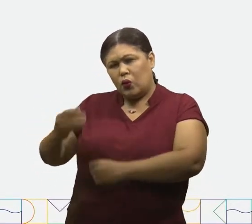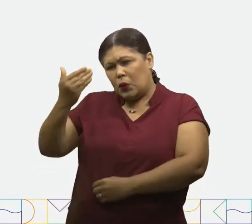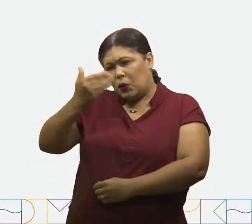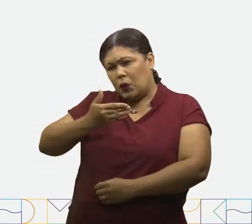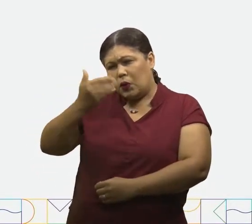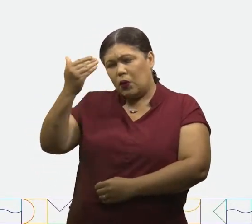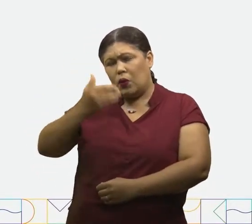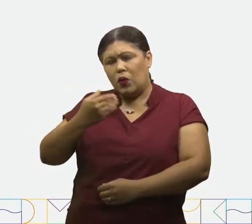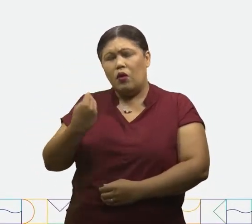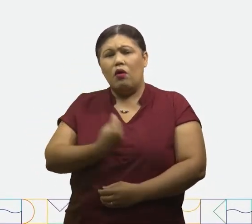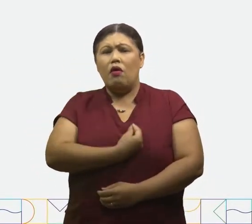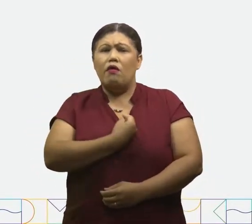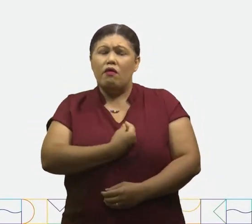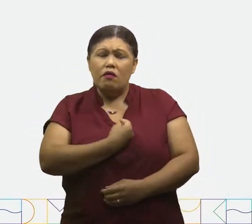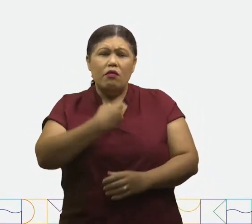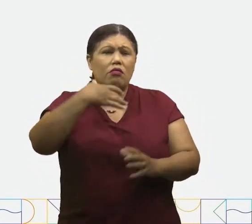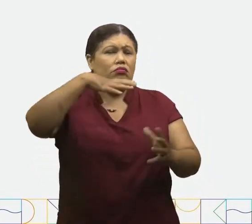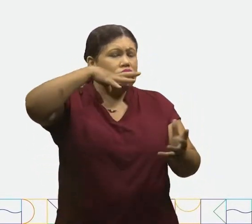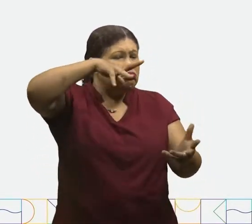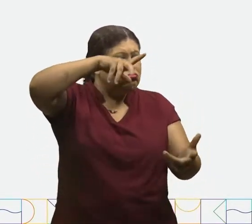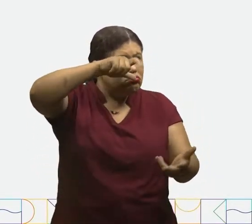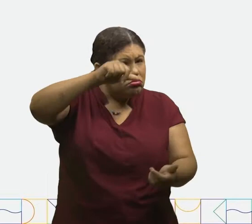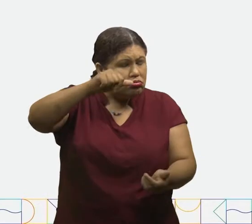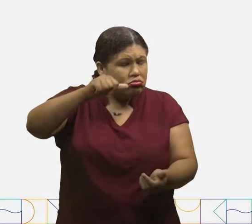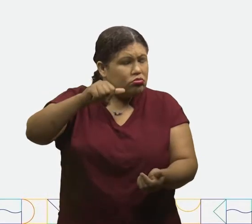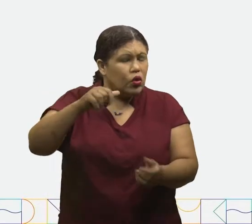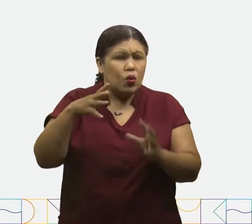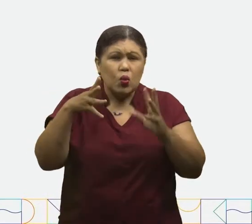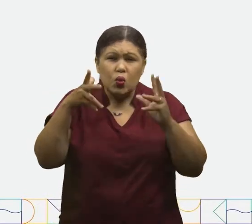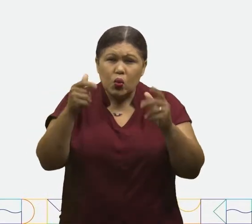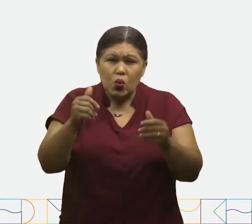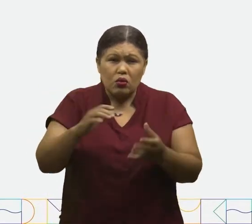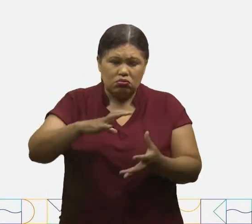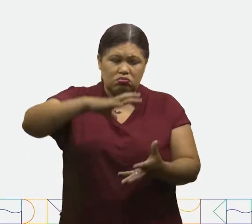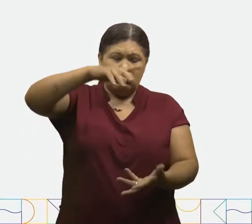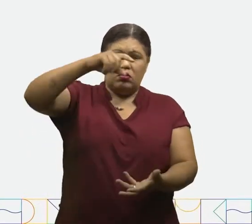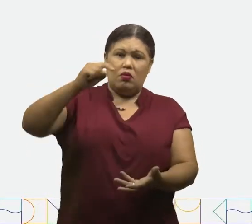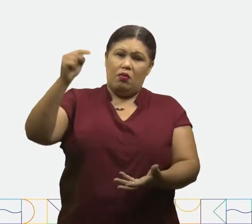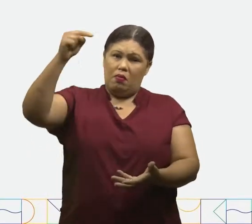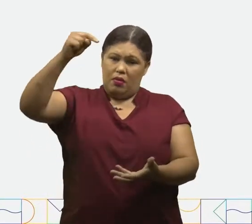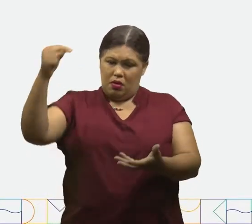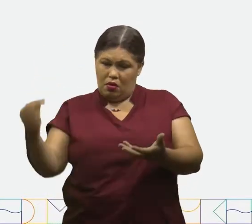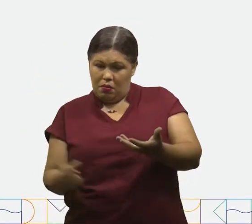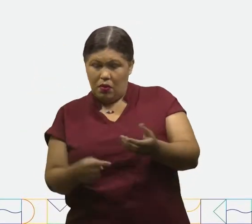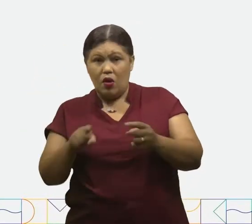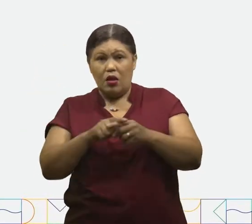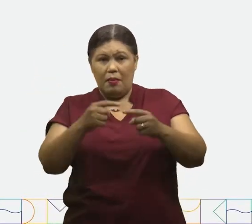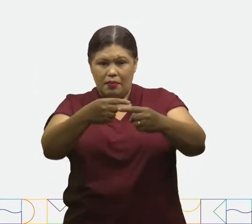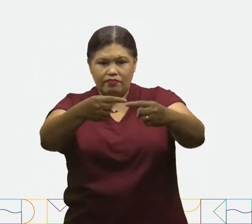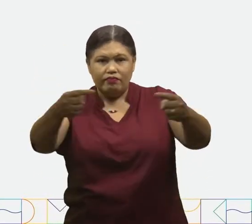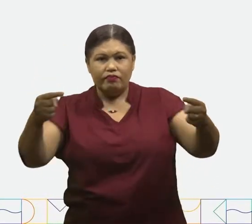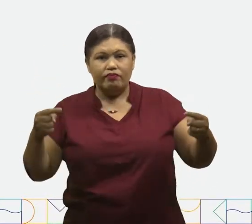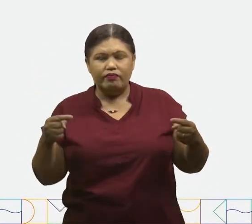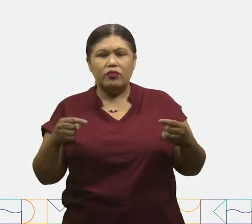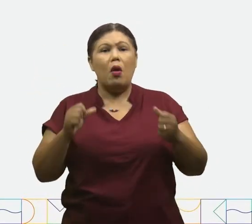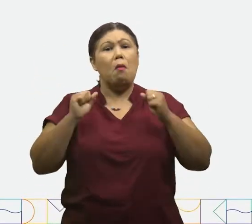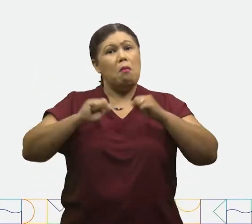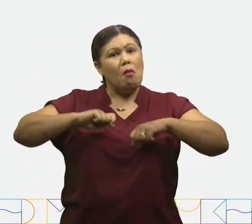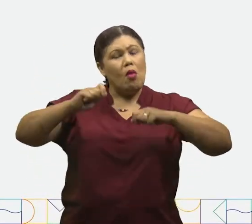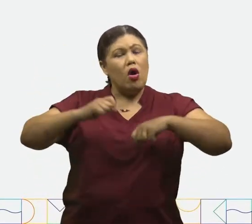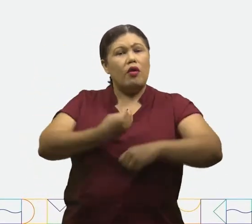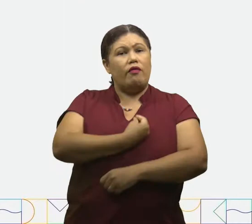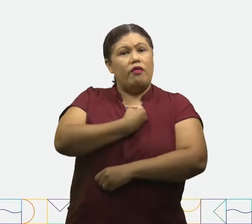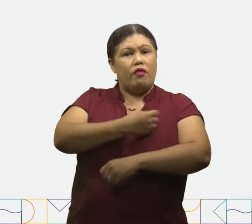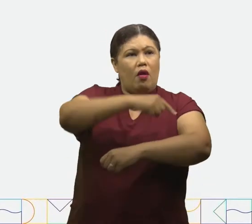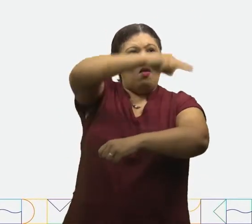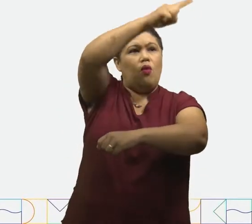vivem em diferentes regiões do planeta, desde os polos até a linha do Equador, do pico de montanhas